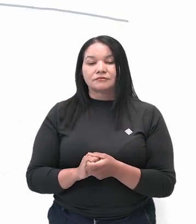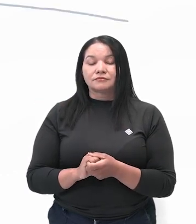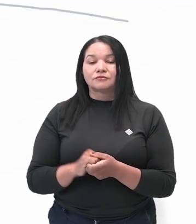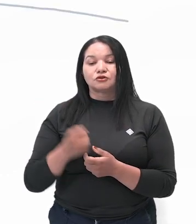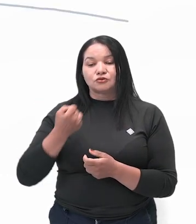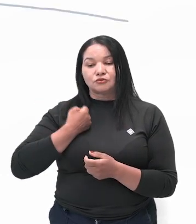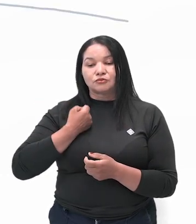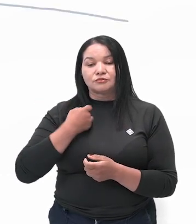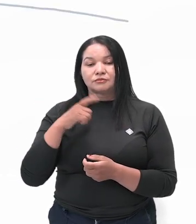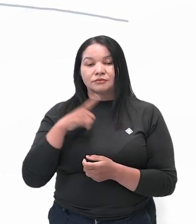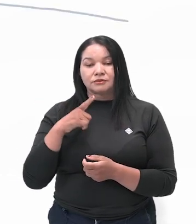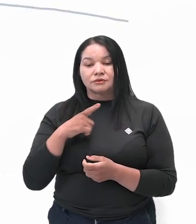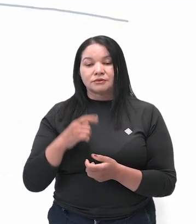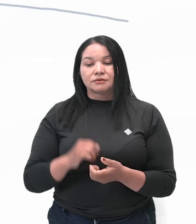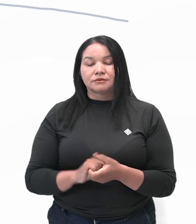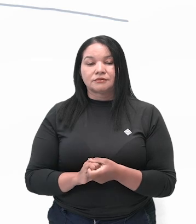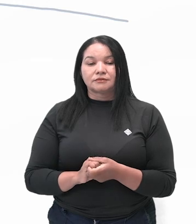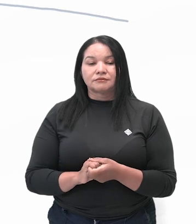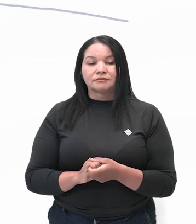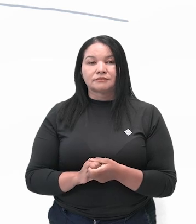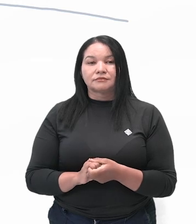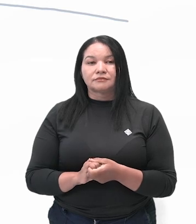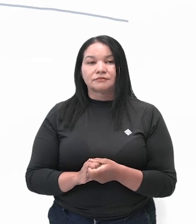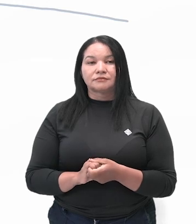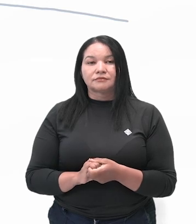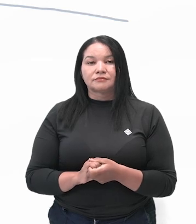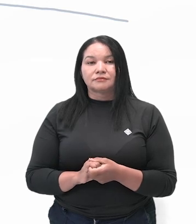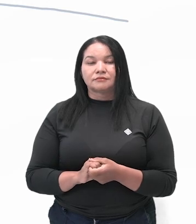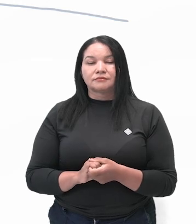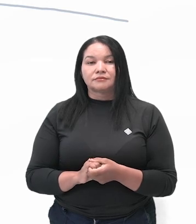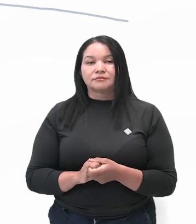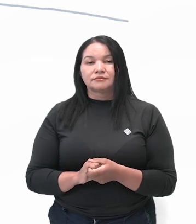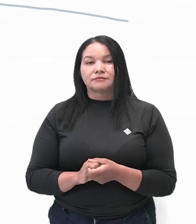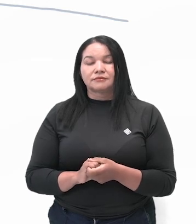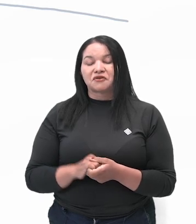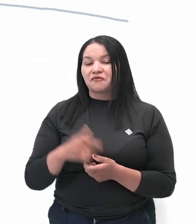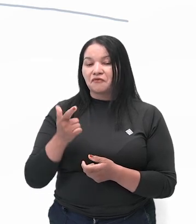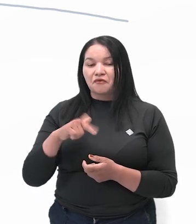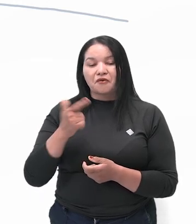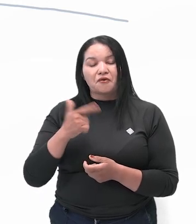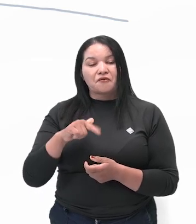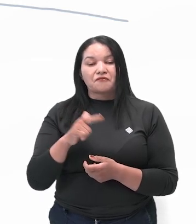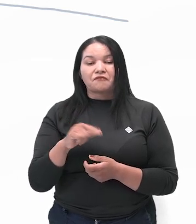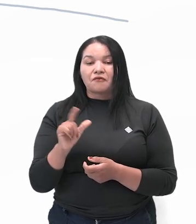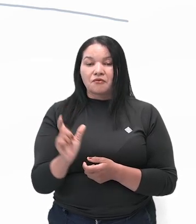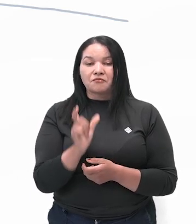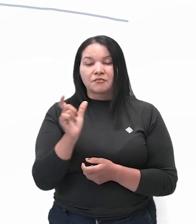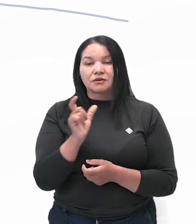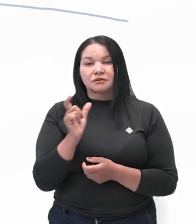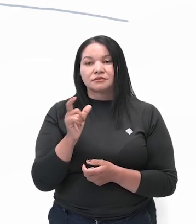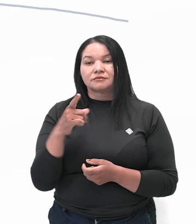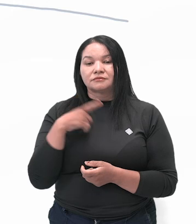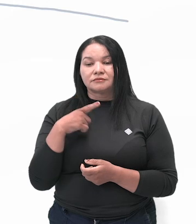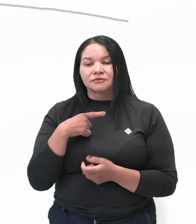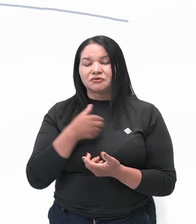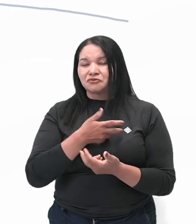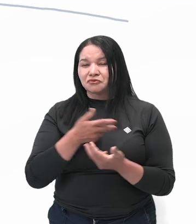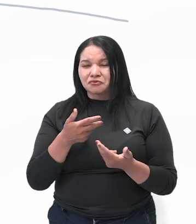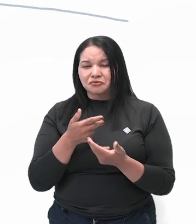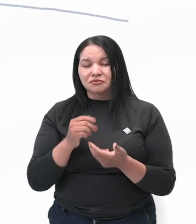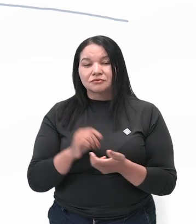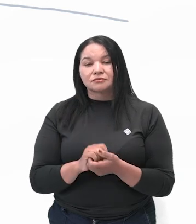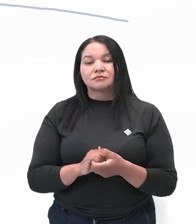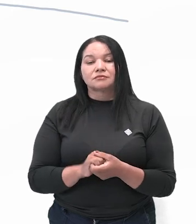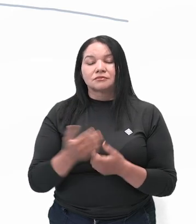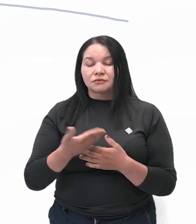números, decline, deforestation, a gente já viu várias vezes, indigenous populations e assim